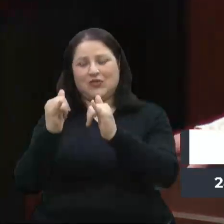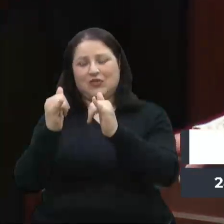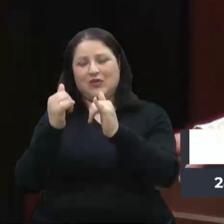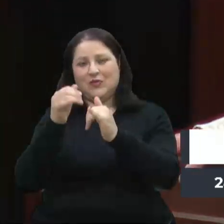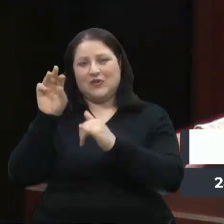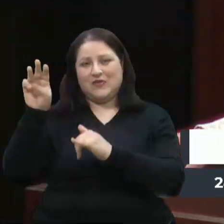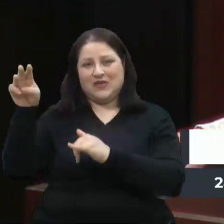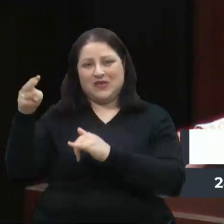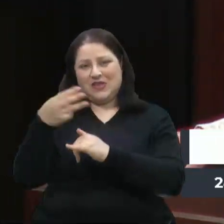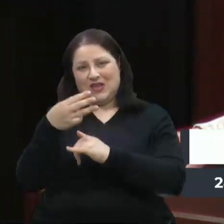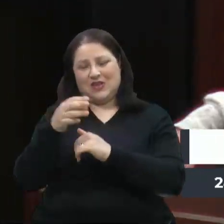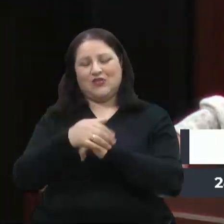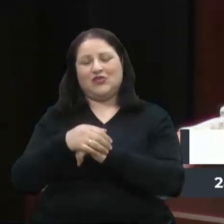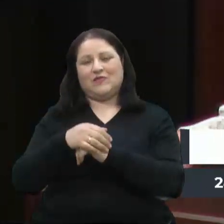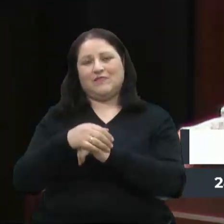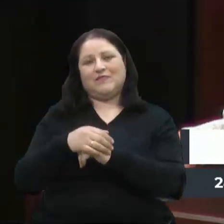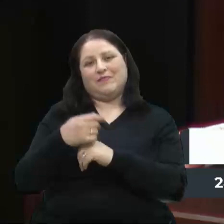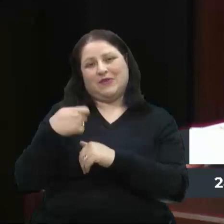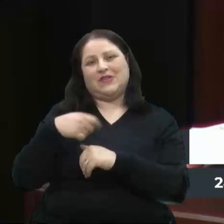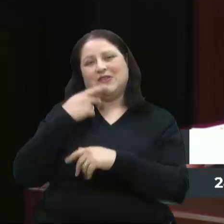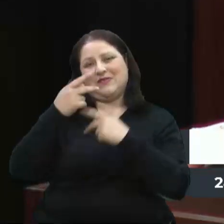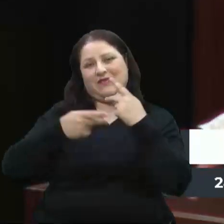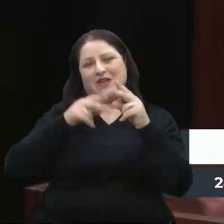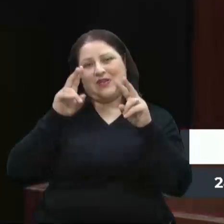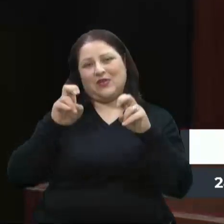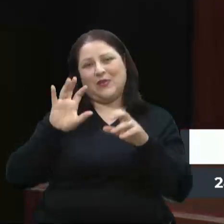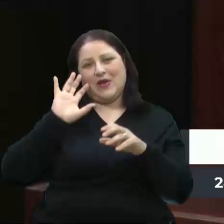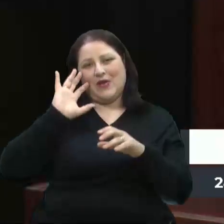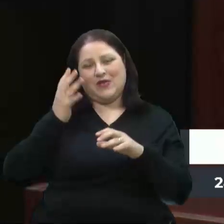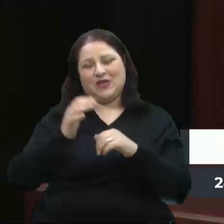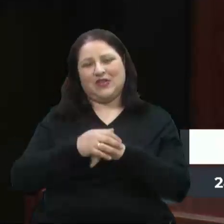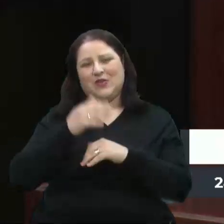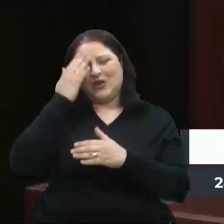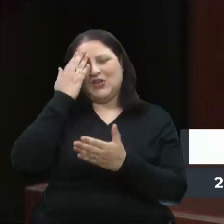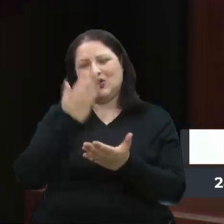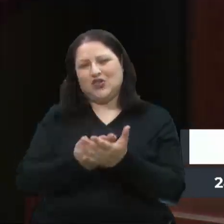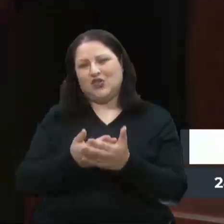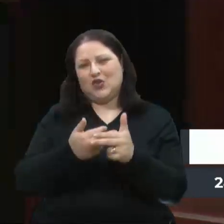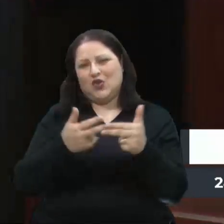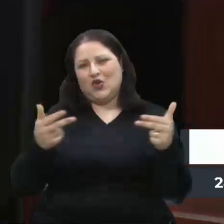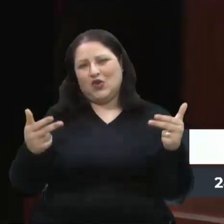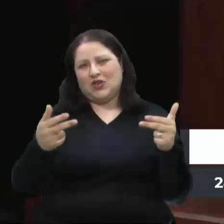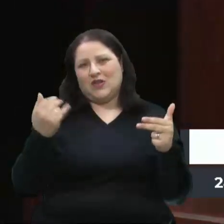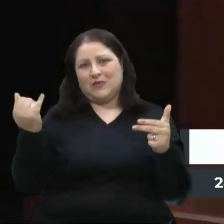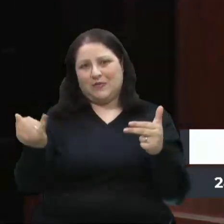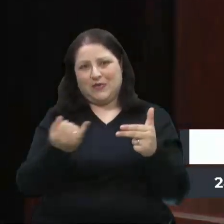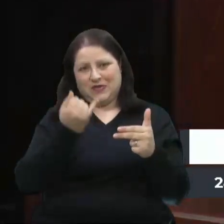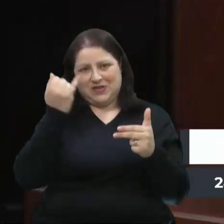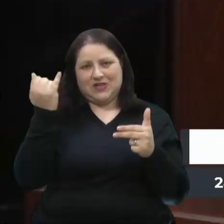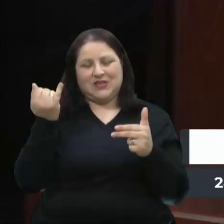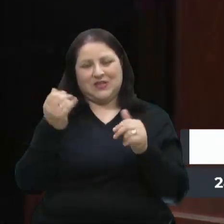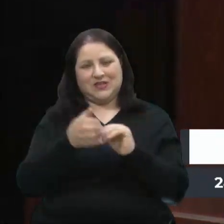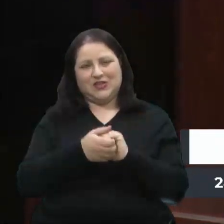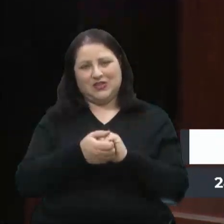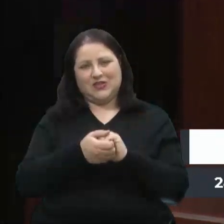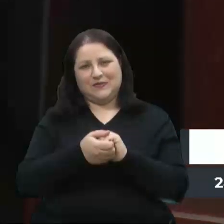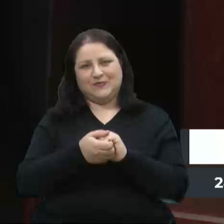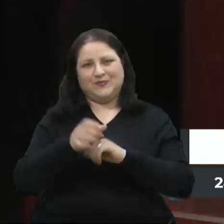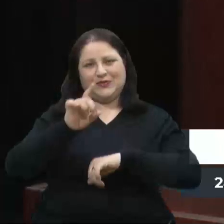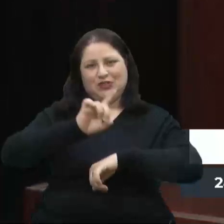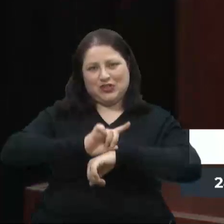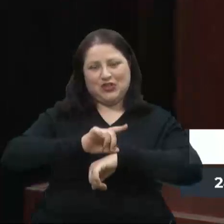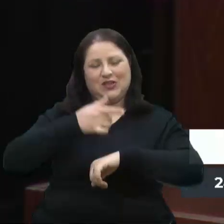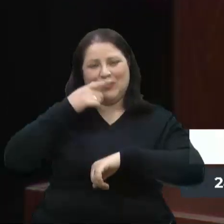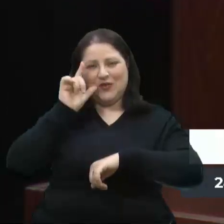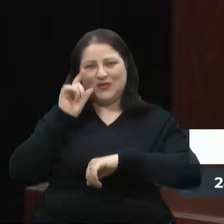de me posicionar sobre o acontecimento, porque eu acredito que tenha sido algo marcante para o dia